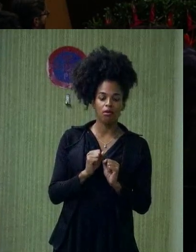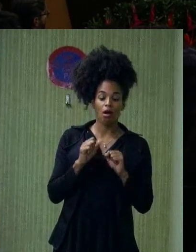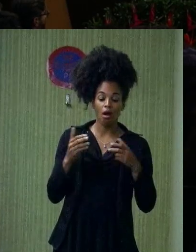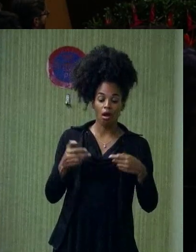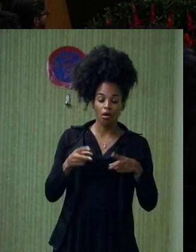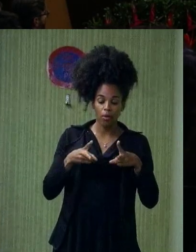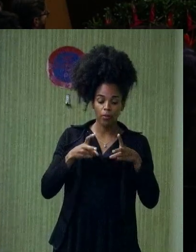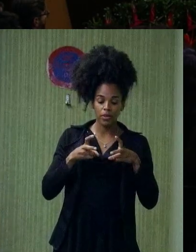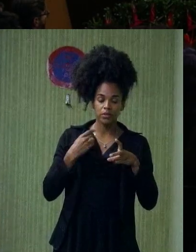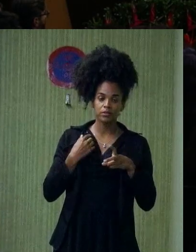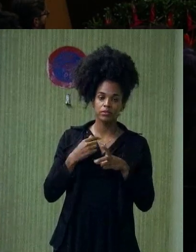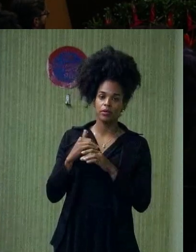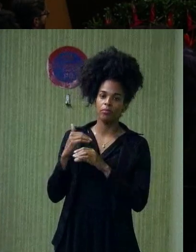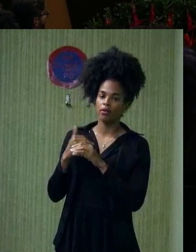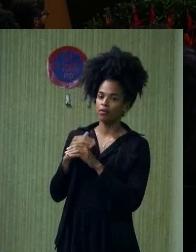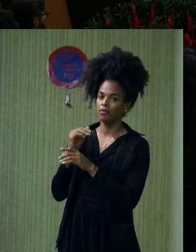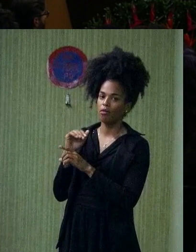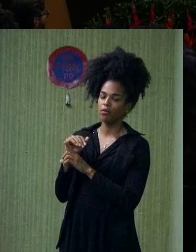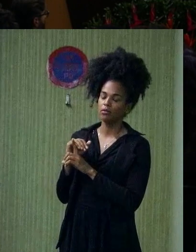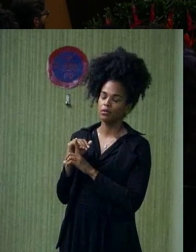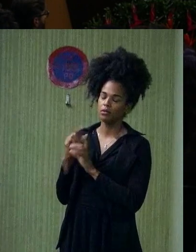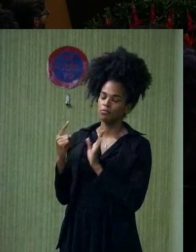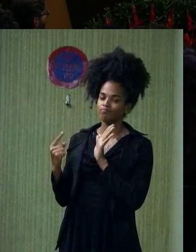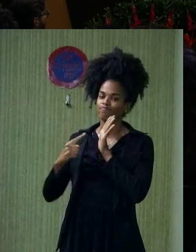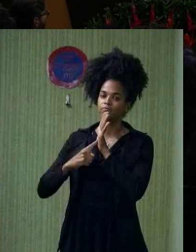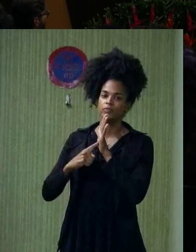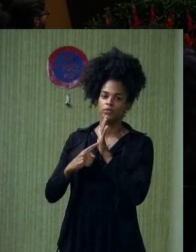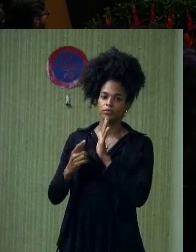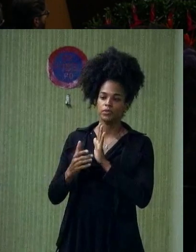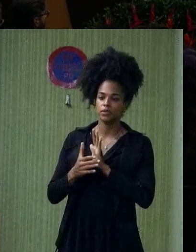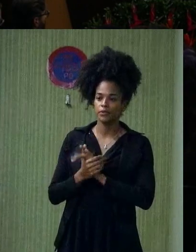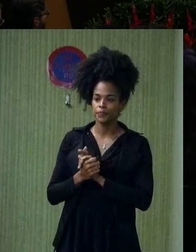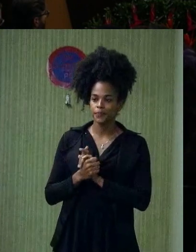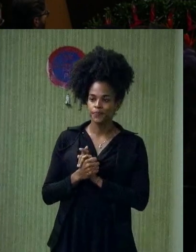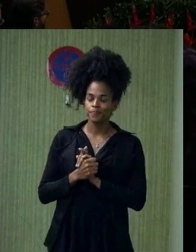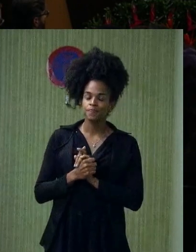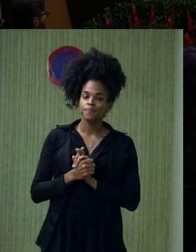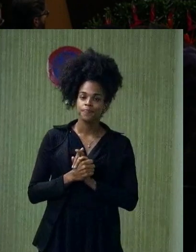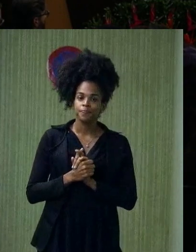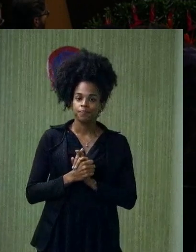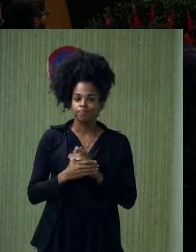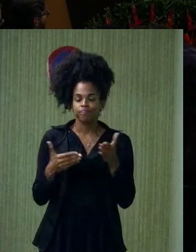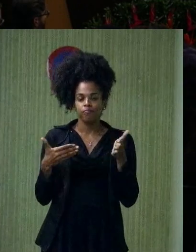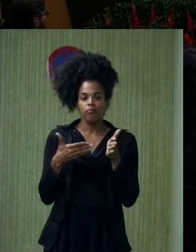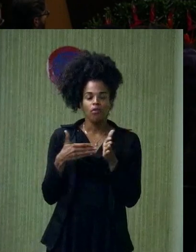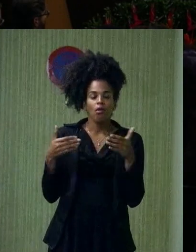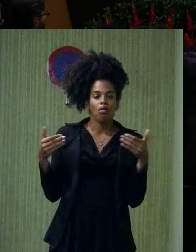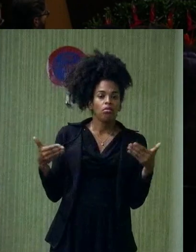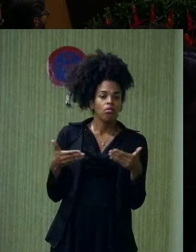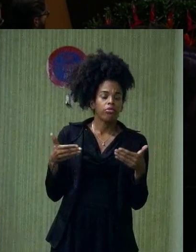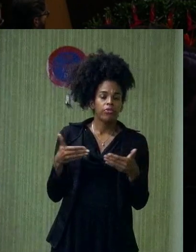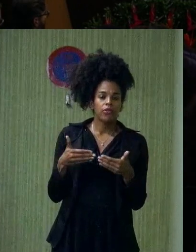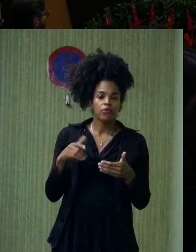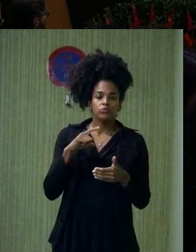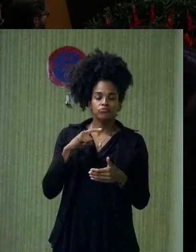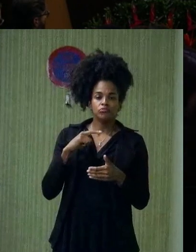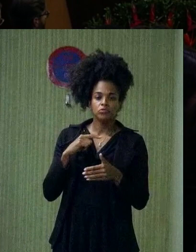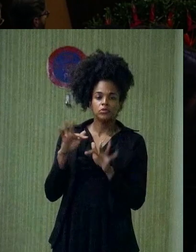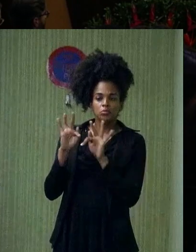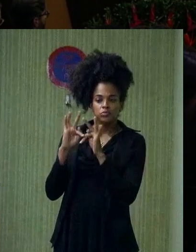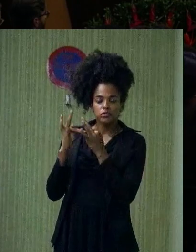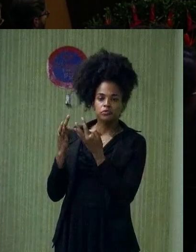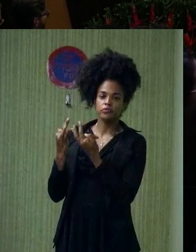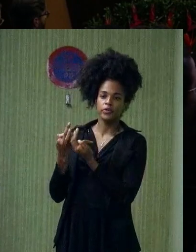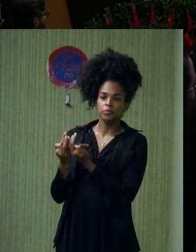notícias nessa situação de abusos e ainda temos até hoje famílias que continuam tendo